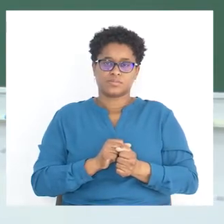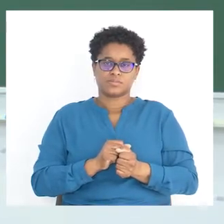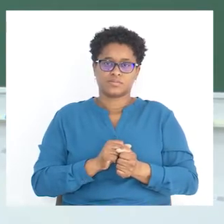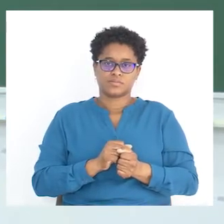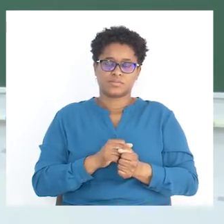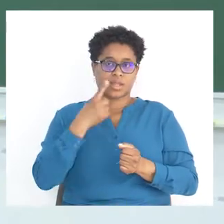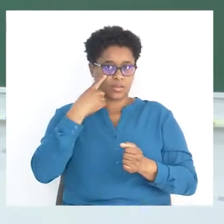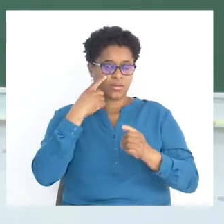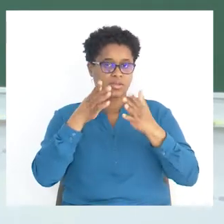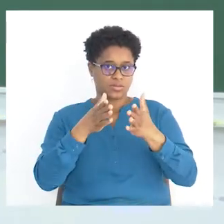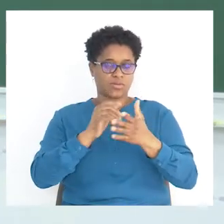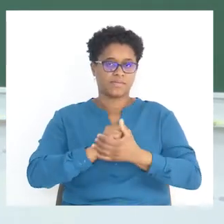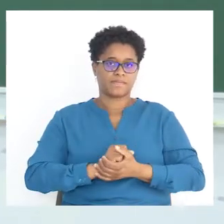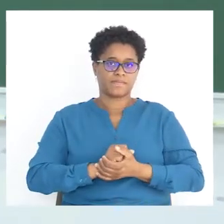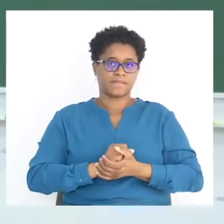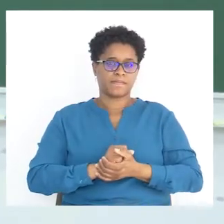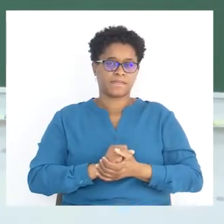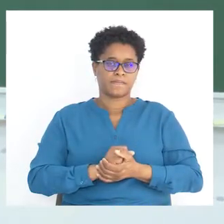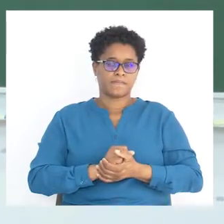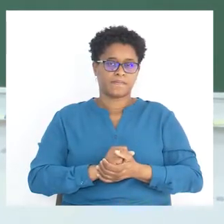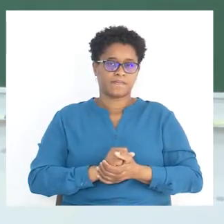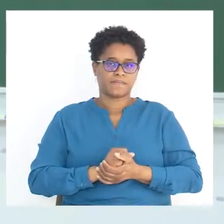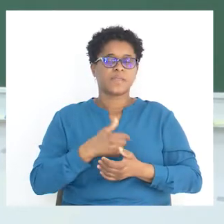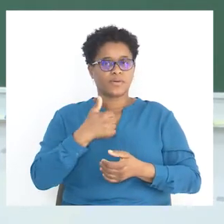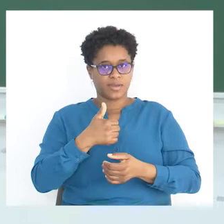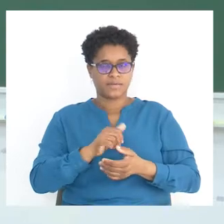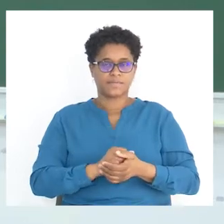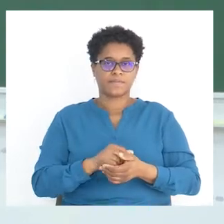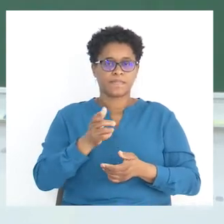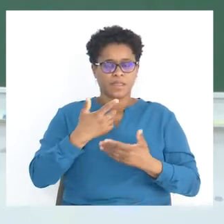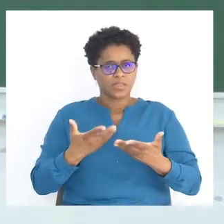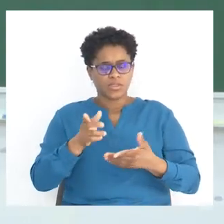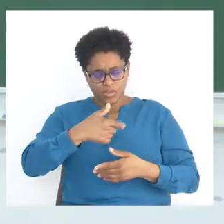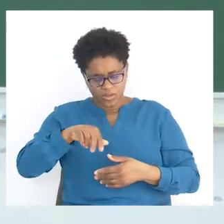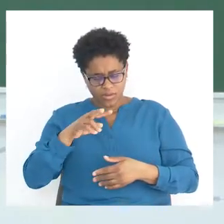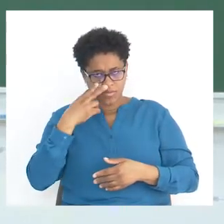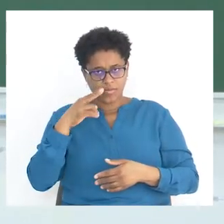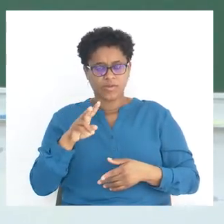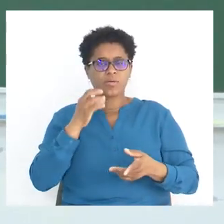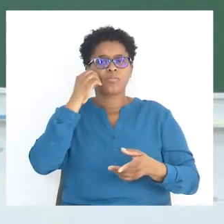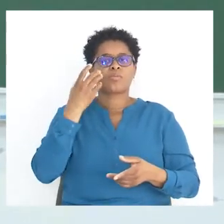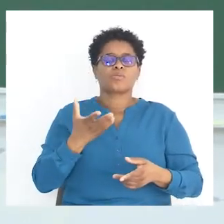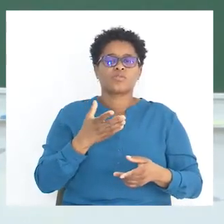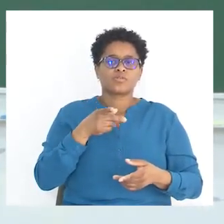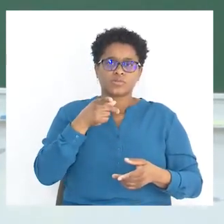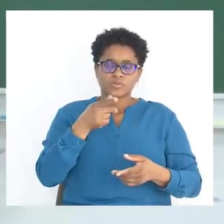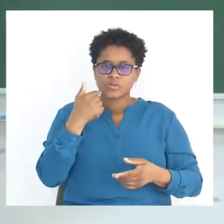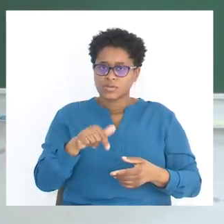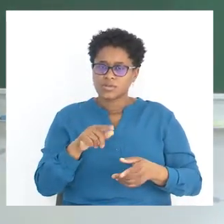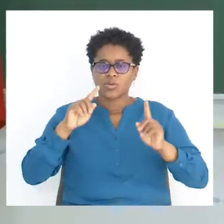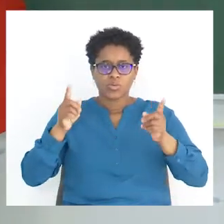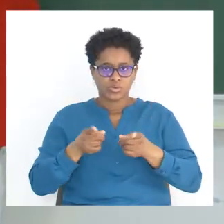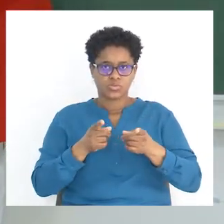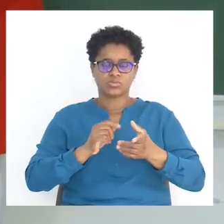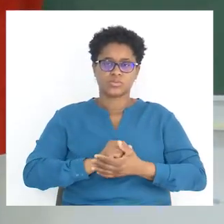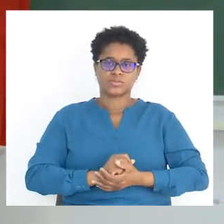Copiaste isto? Ficas com atenção? Dá para guardar? Ok. Então vamos ver como é que vais ter o